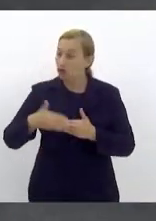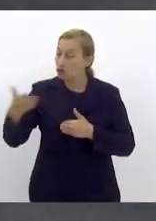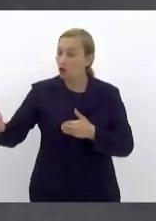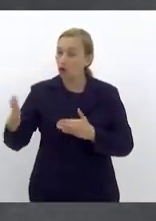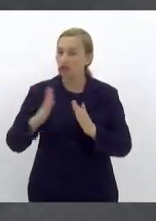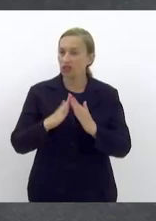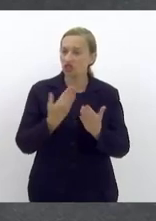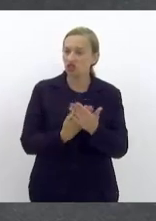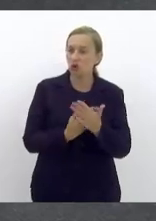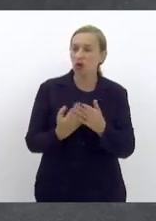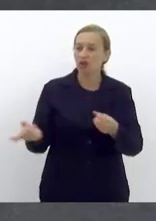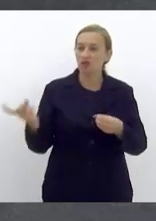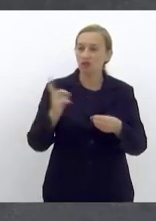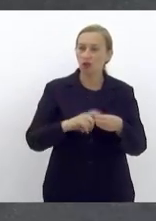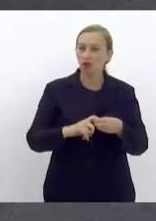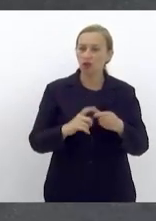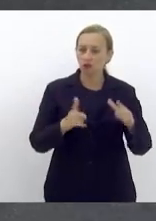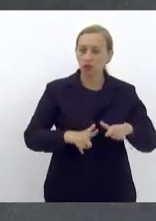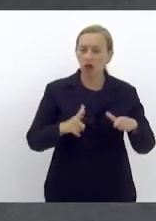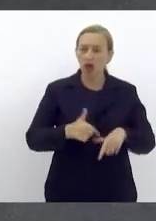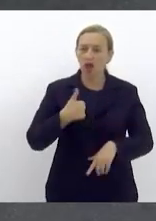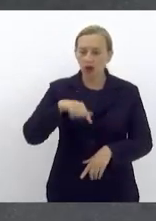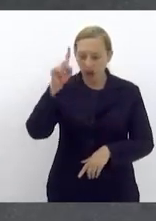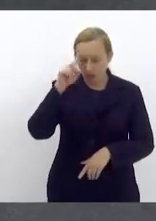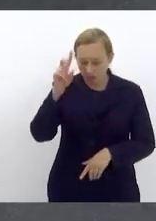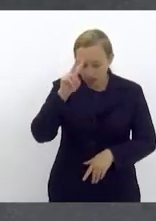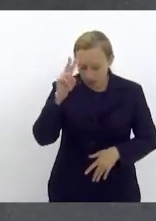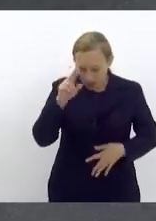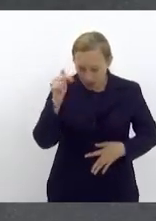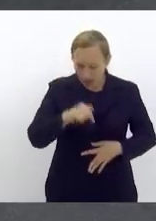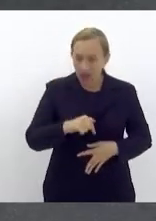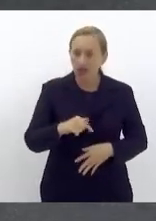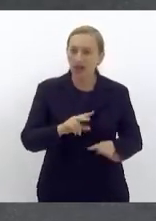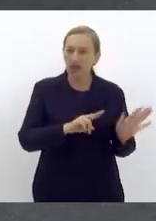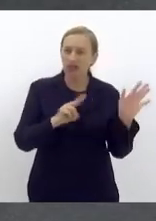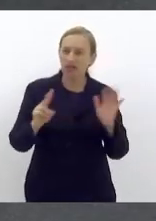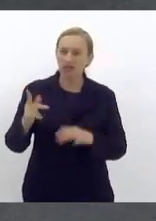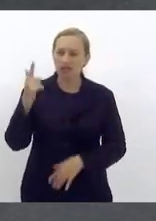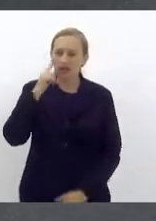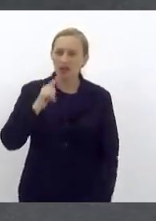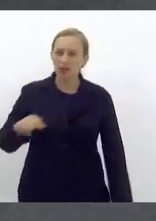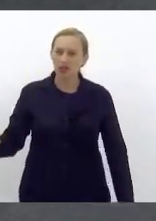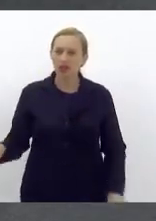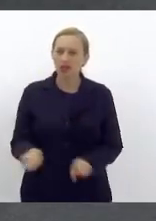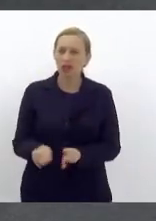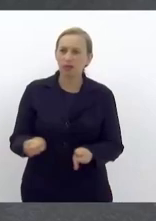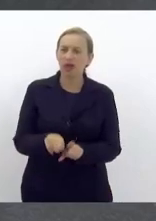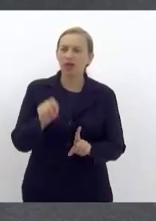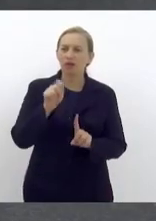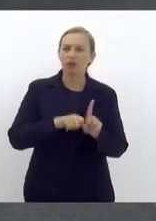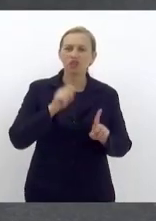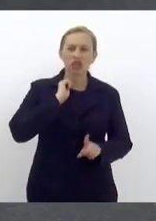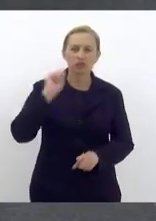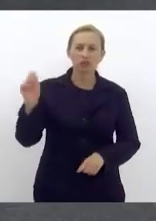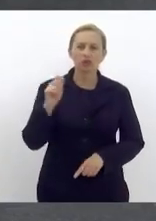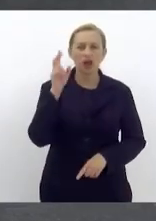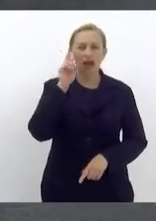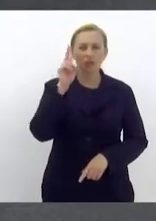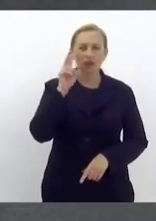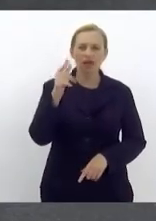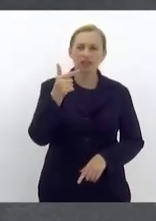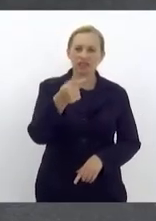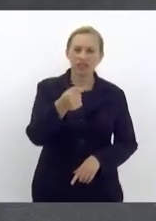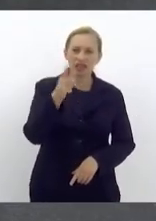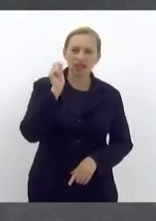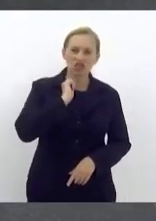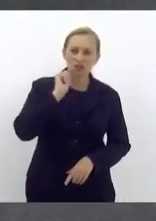e retornam a esse lugar. Eu lembrei aqui essa semana também, um mês de abril, se a gente lembrar aí, dia 7 de abril,